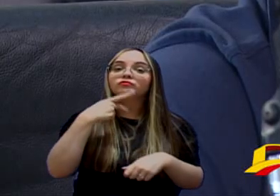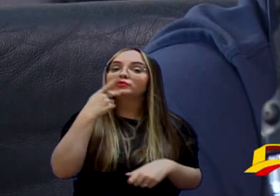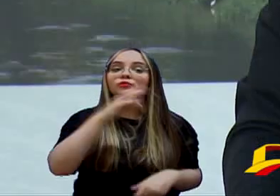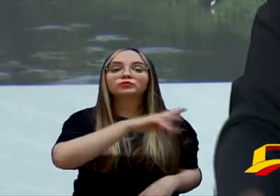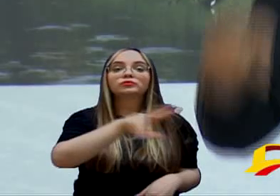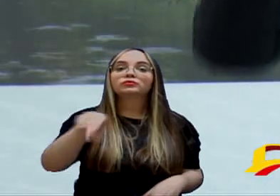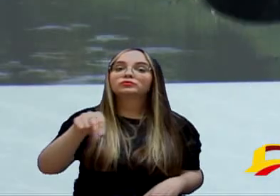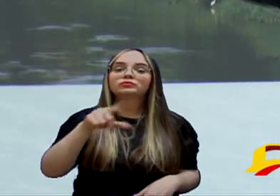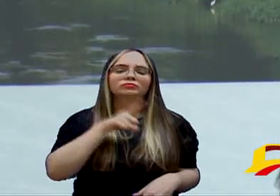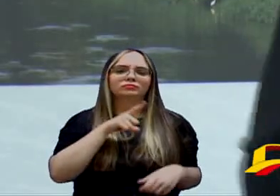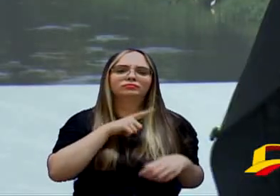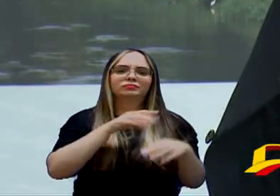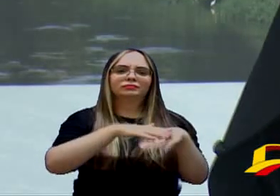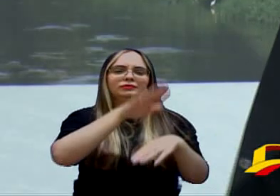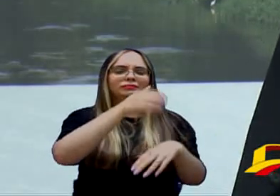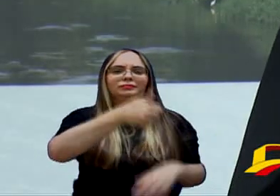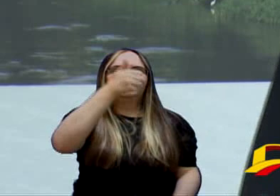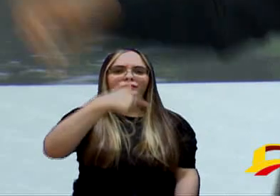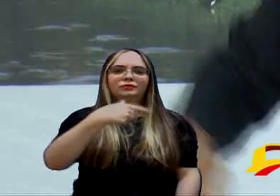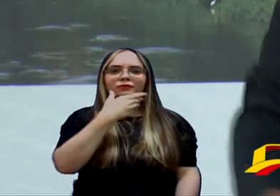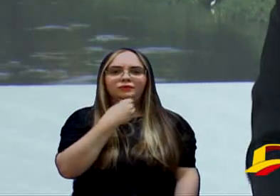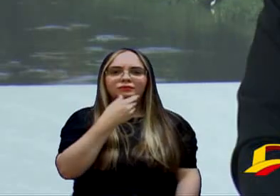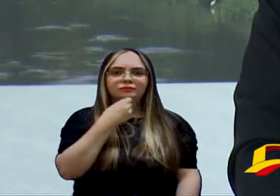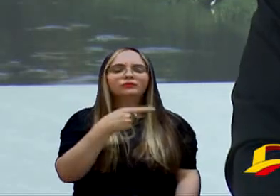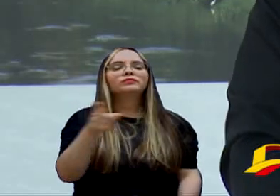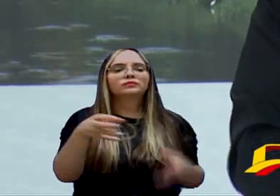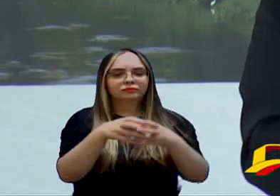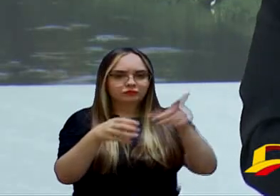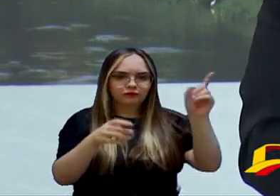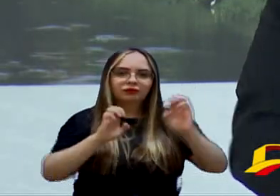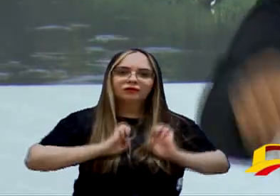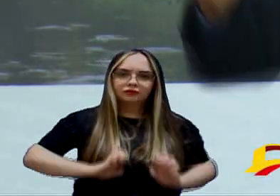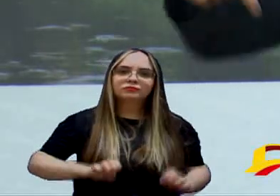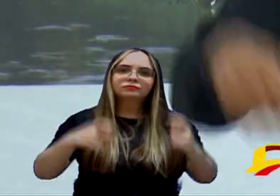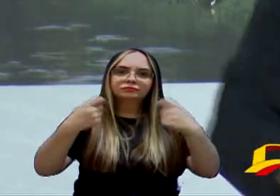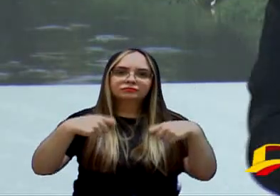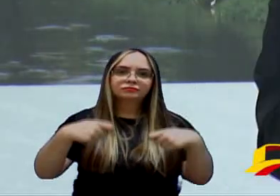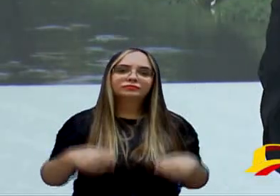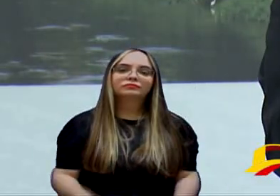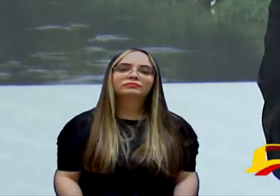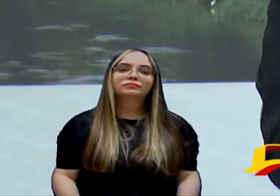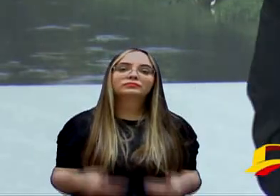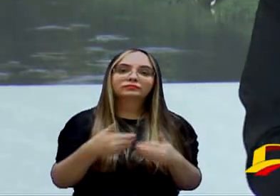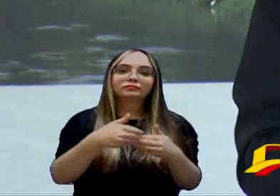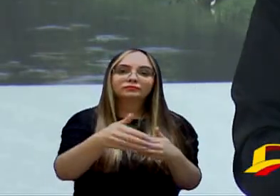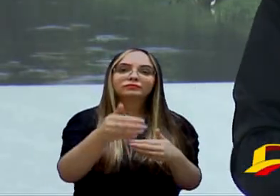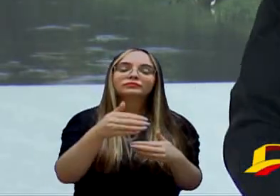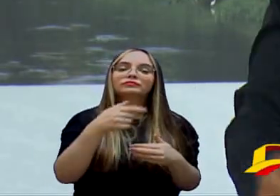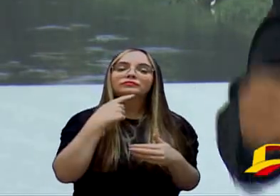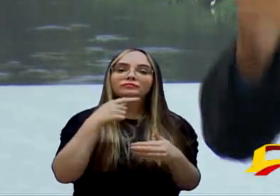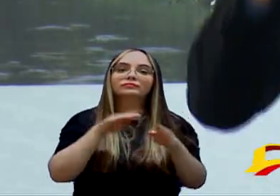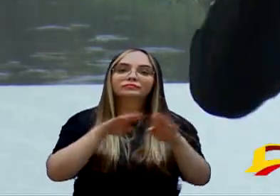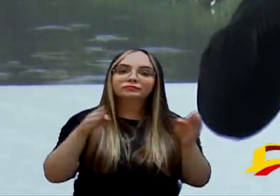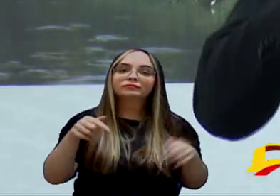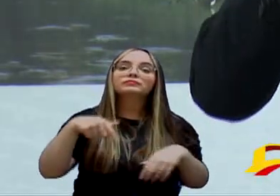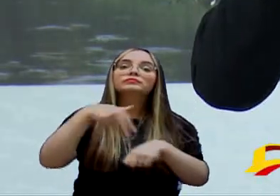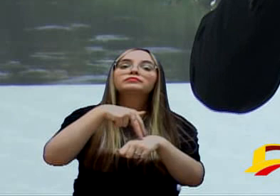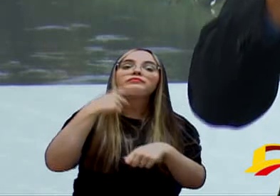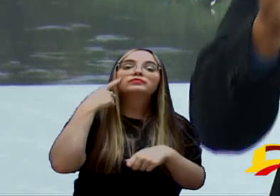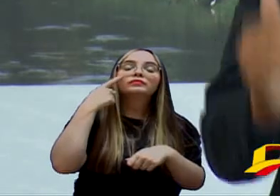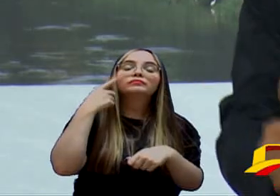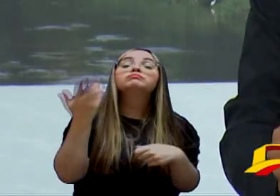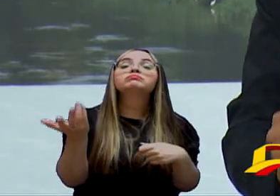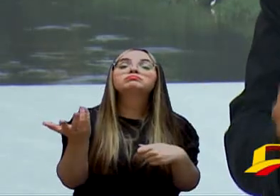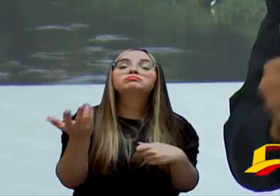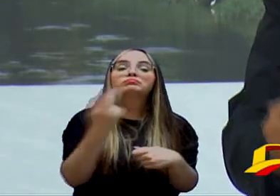tem vantagem vai para comissão de ética e lá daqui algum tempo já vai estar aqui nessa Tribuna e ver qual que